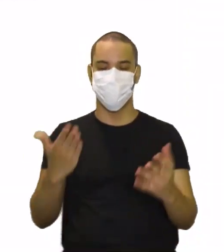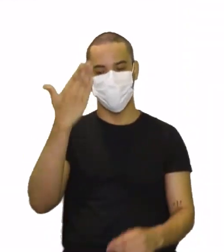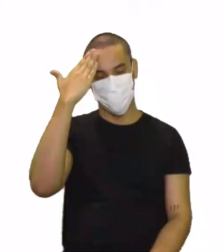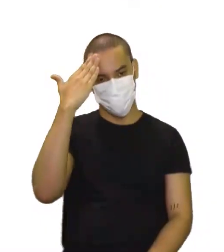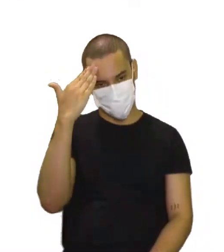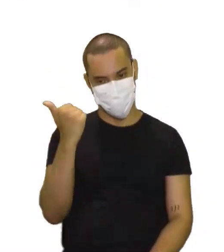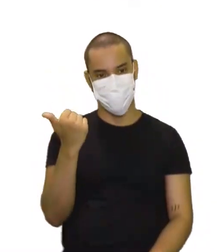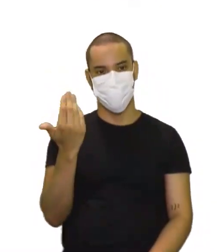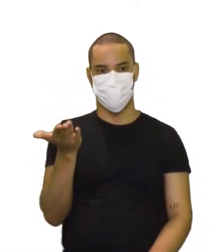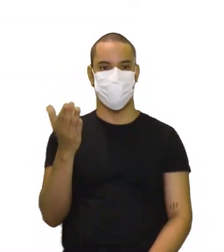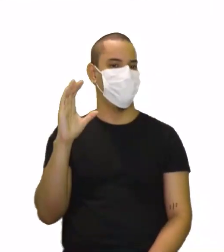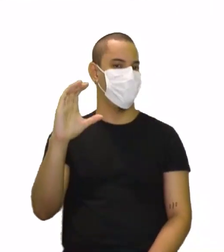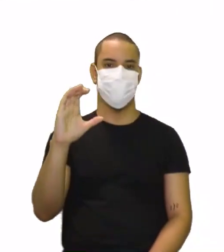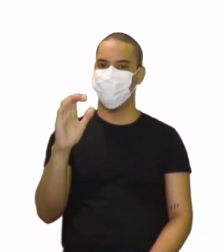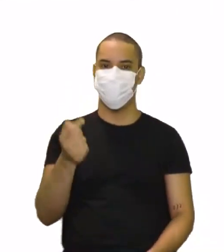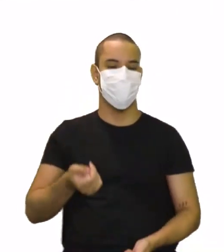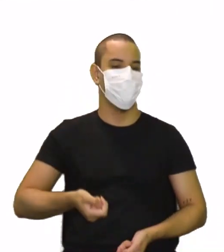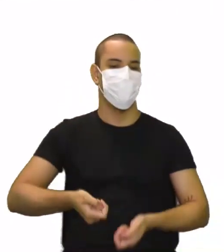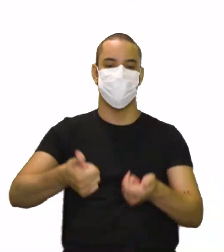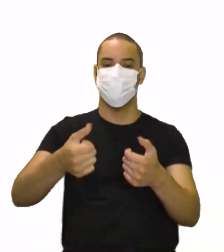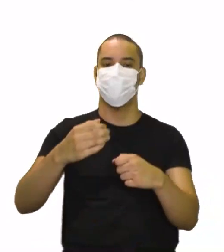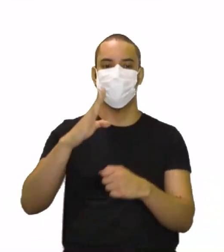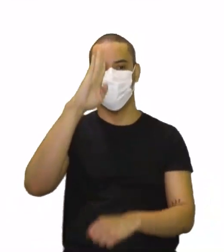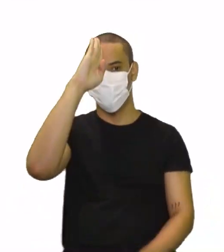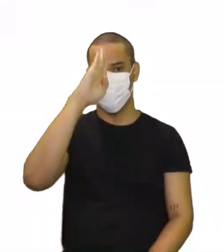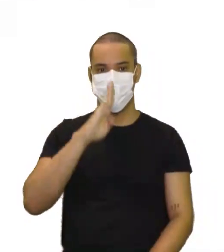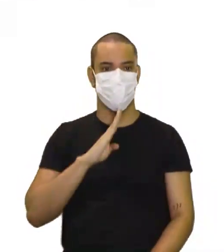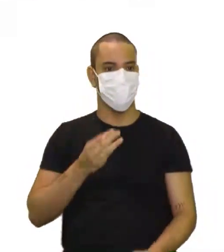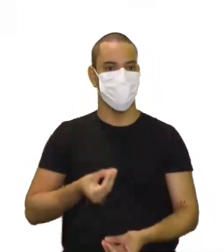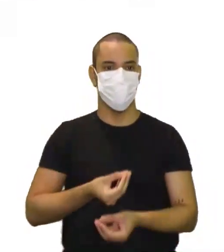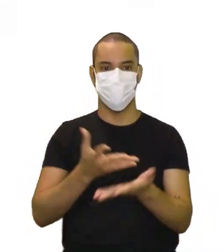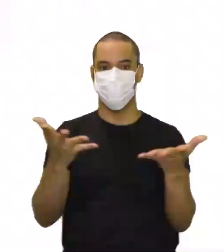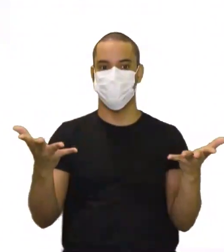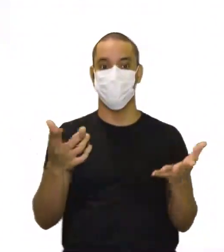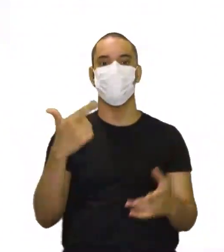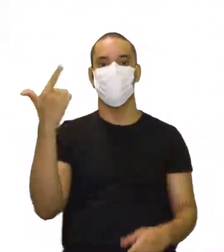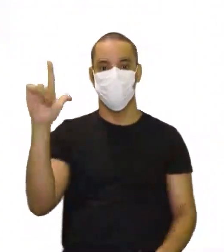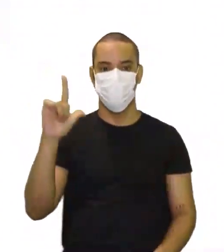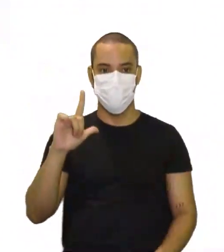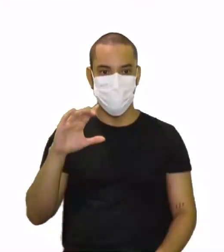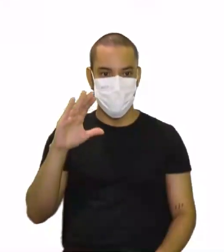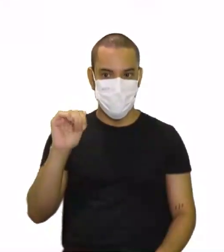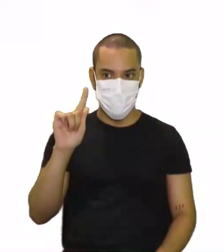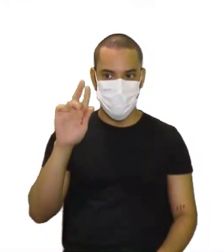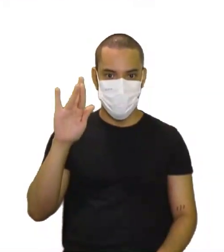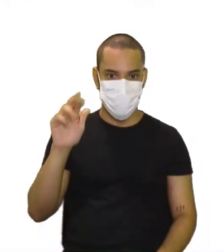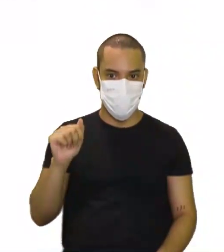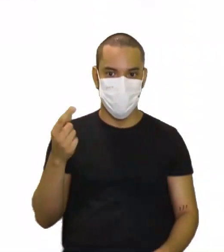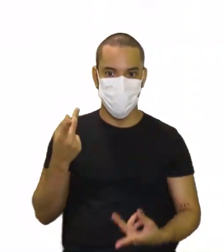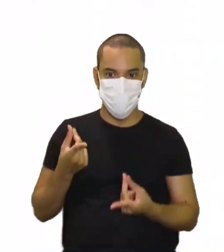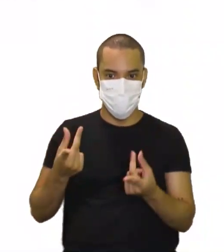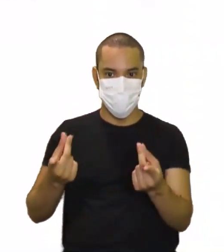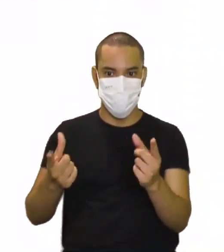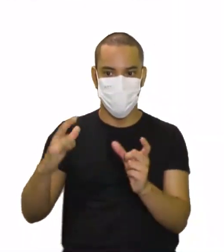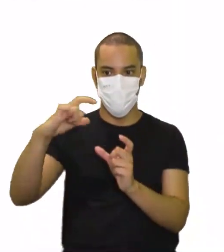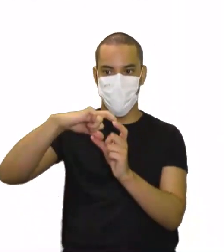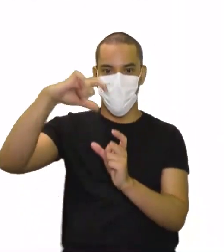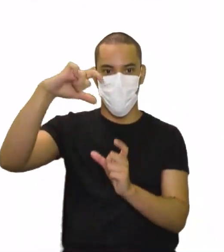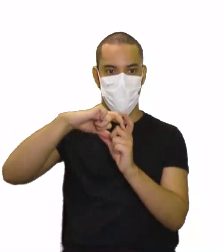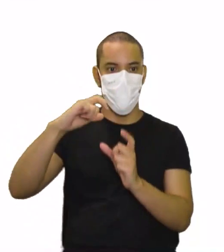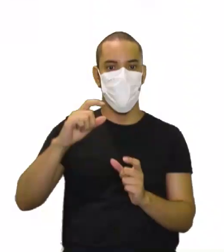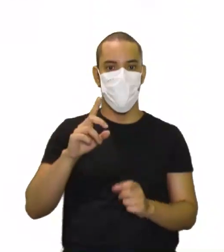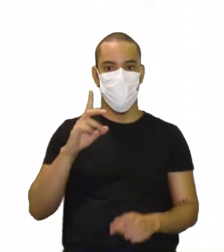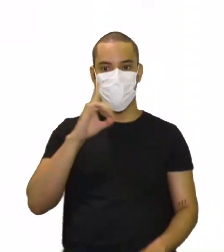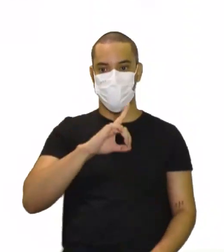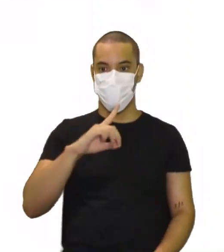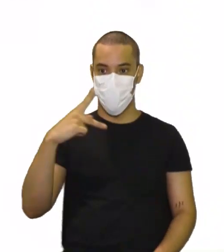Aí já foi dado. Aí tem outra questão que fala, as cargas permanecem nas extremidades da barra, mantendo a